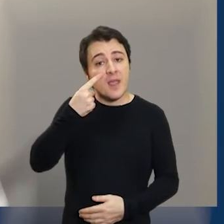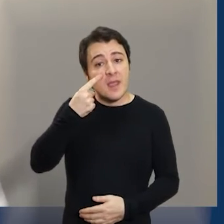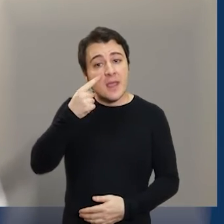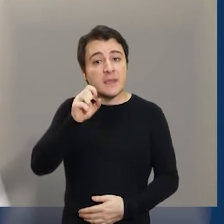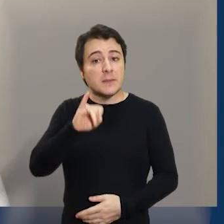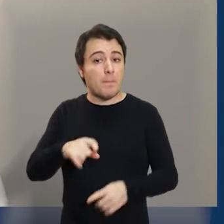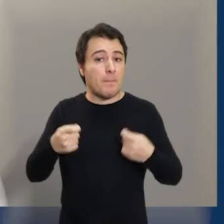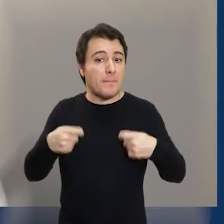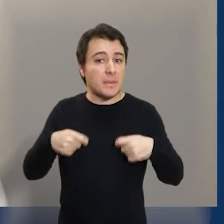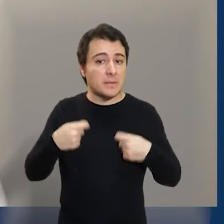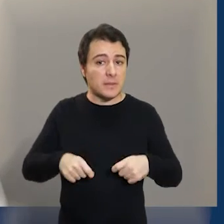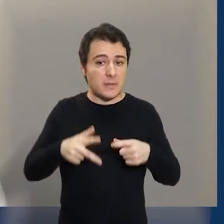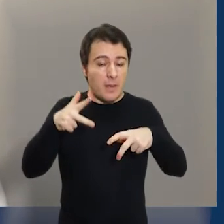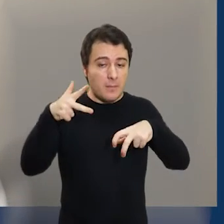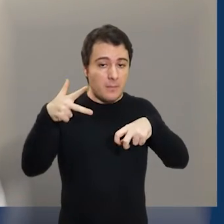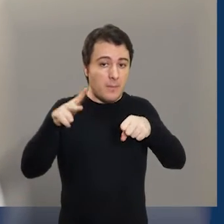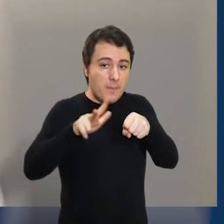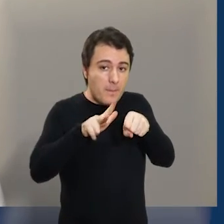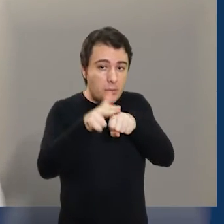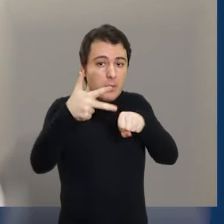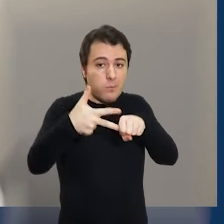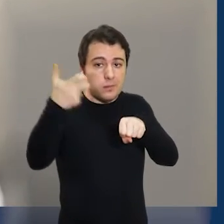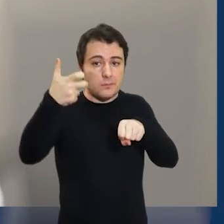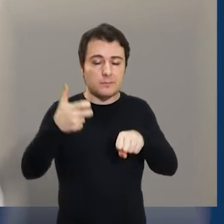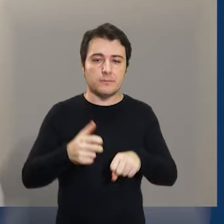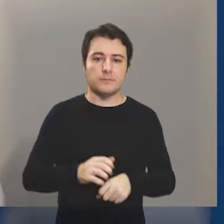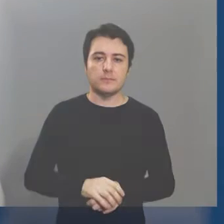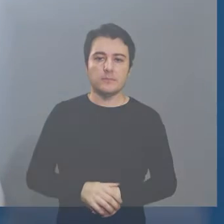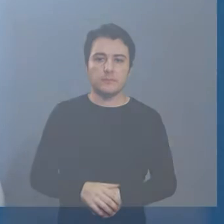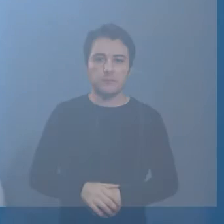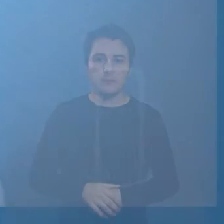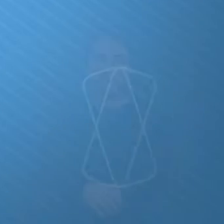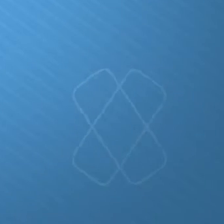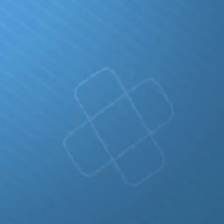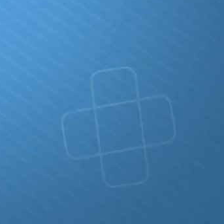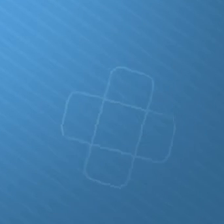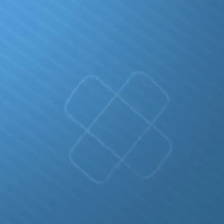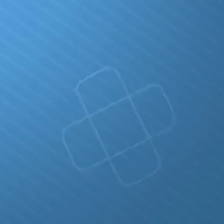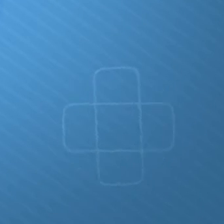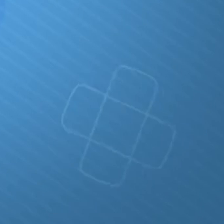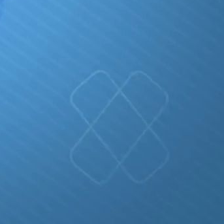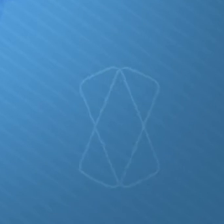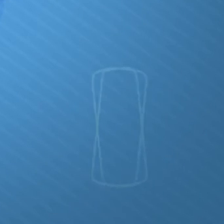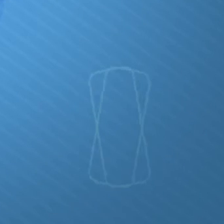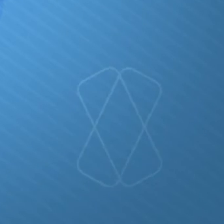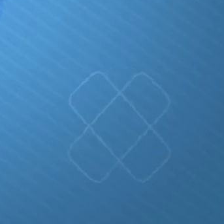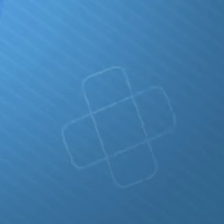será indicada ou não a realização de biópsia de próstata.